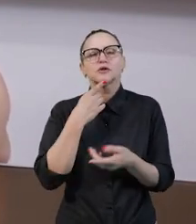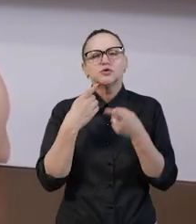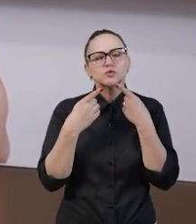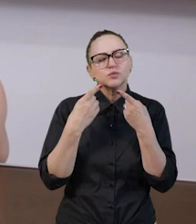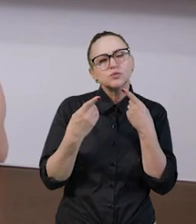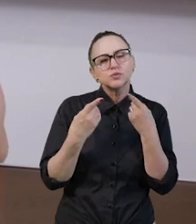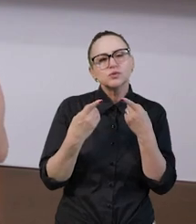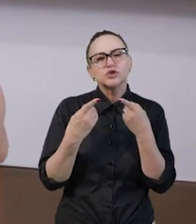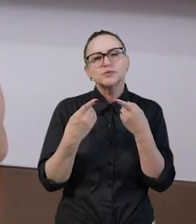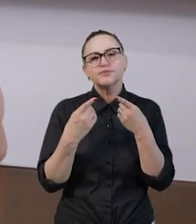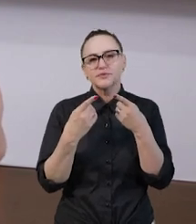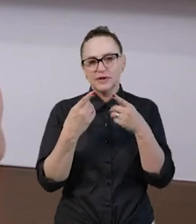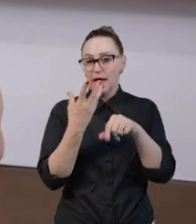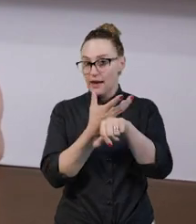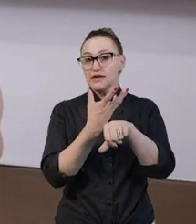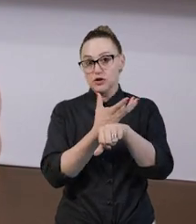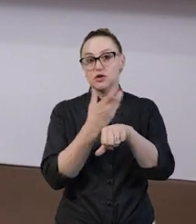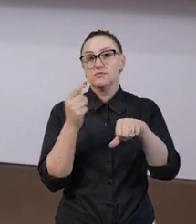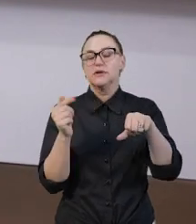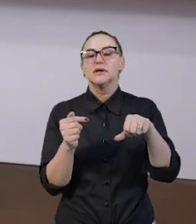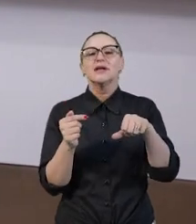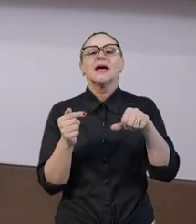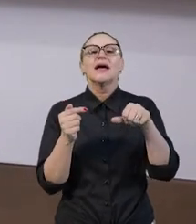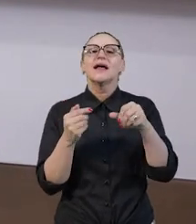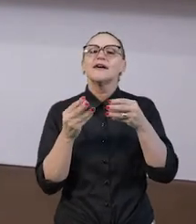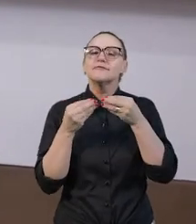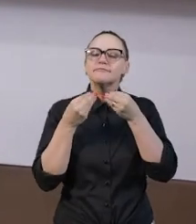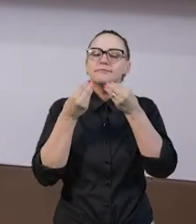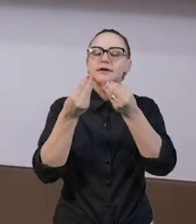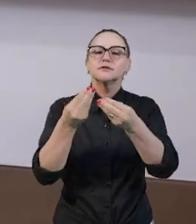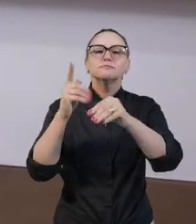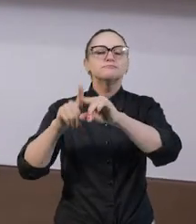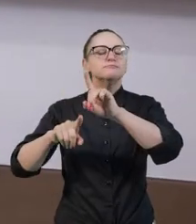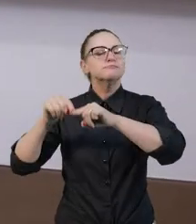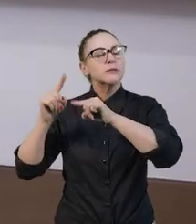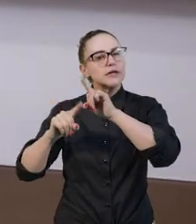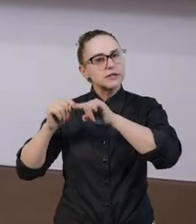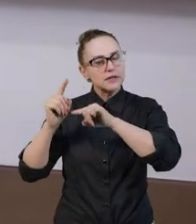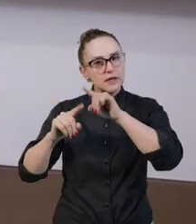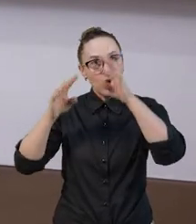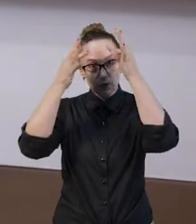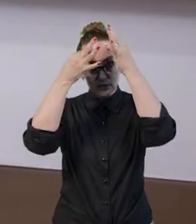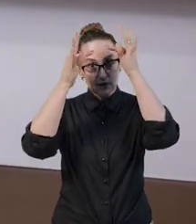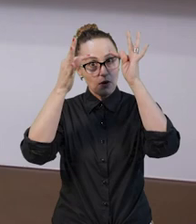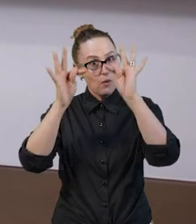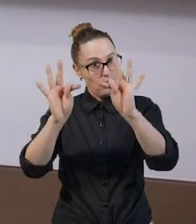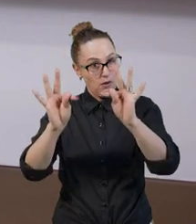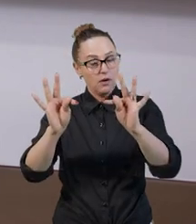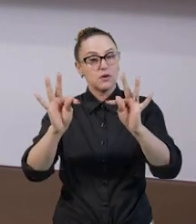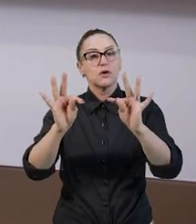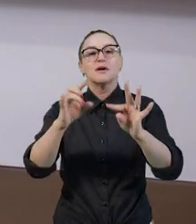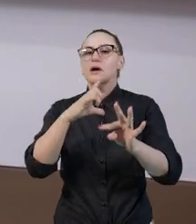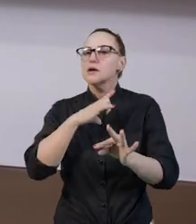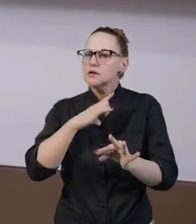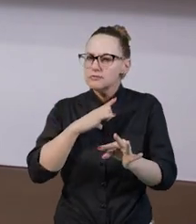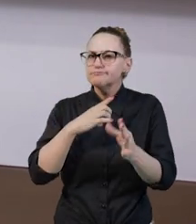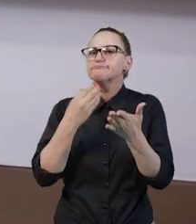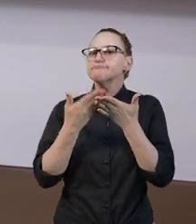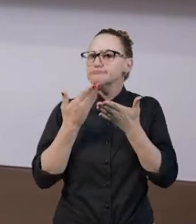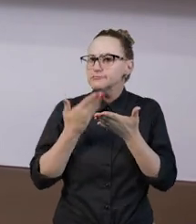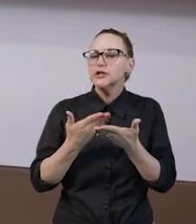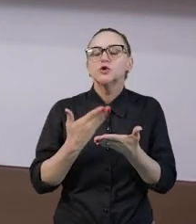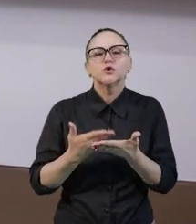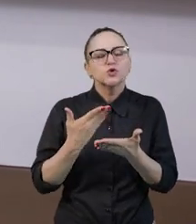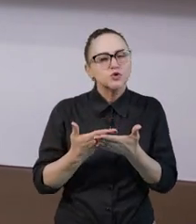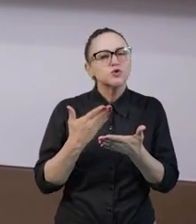disciplina escola currículo e avaliação ela vai dispor de materiais teóricos que teremos que estudar